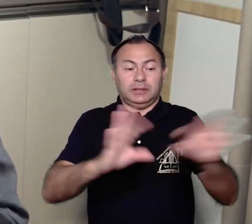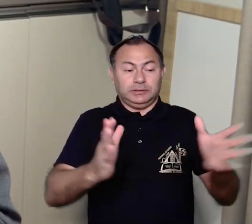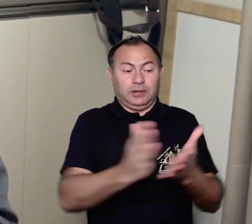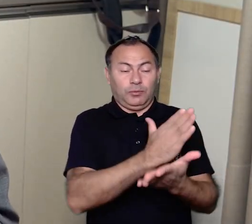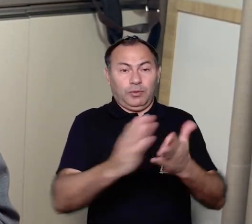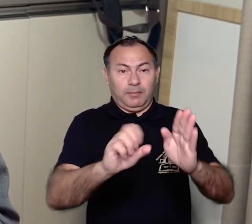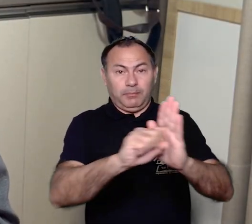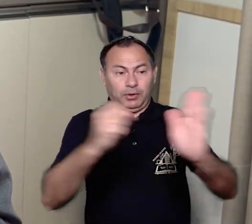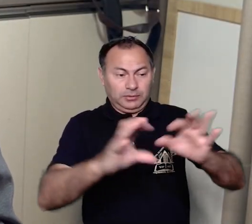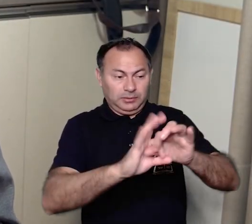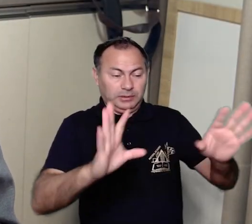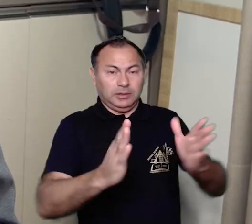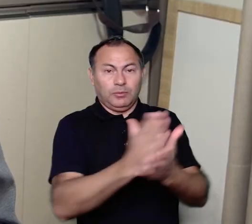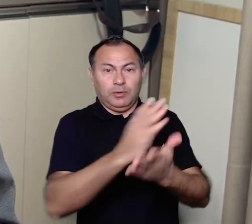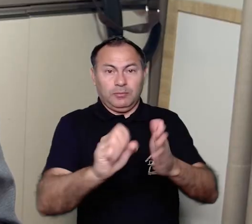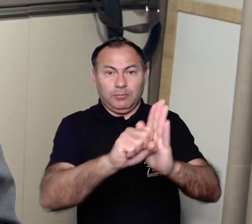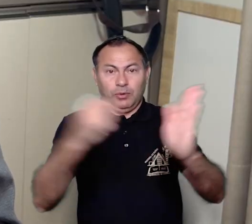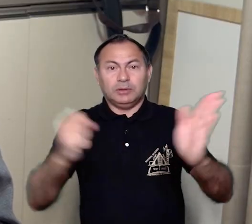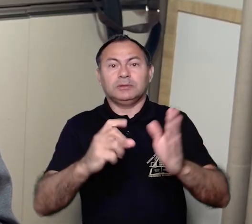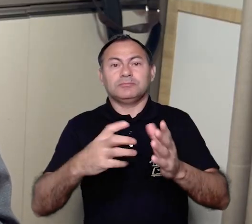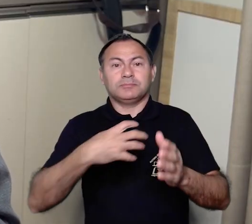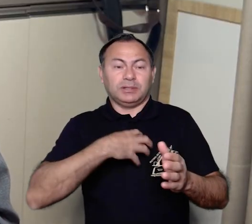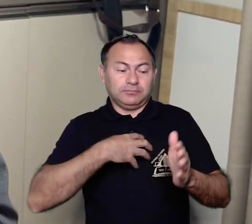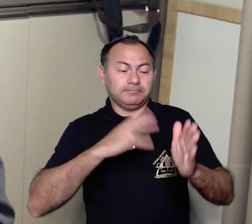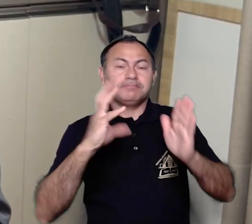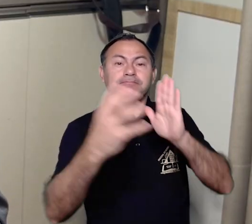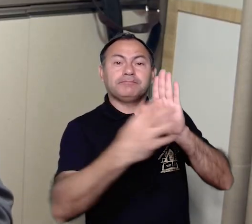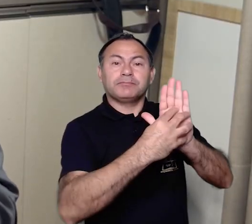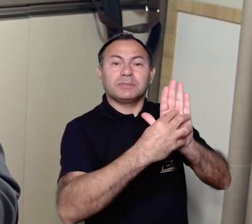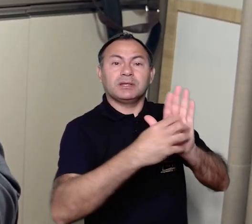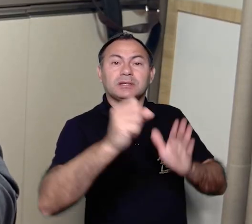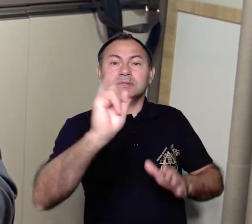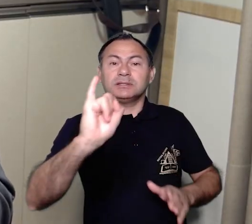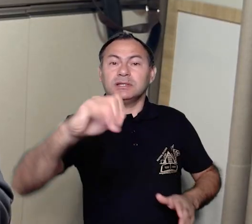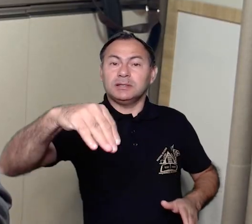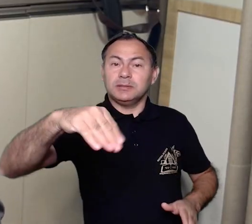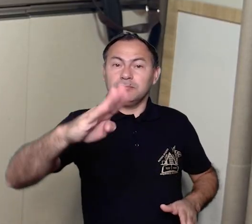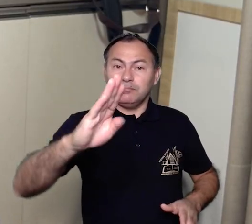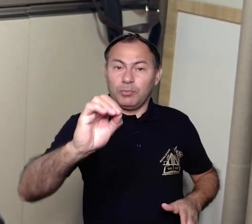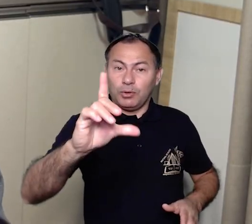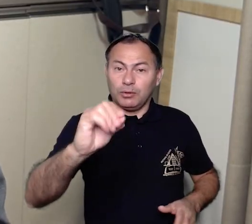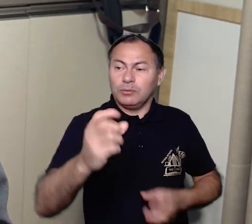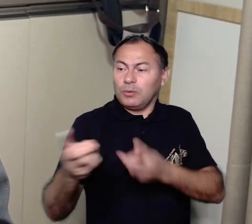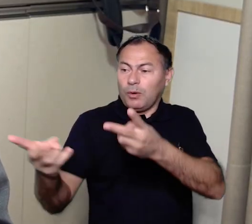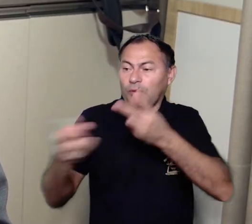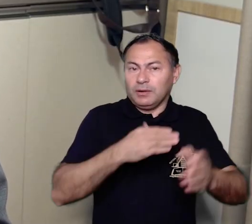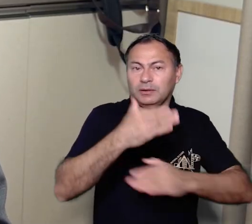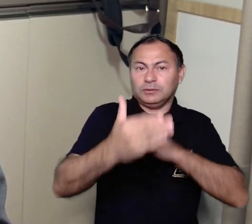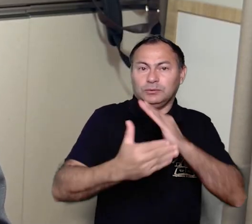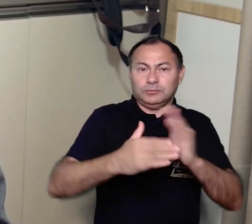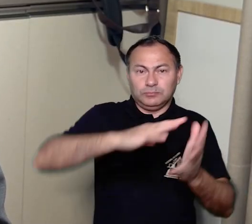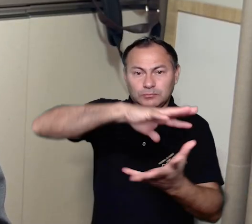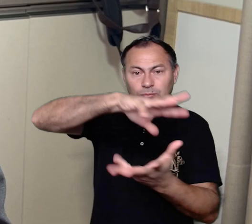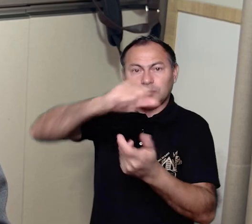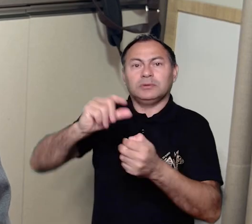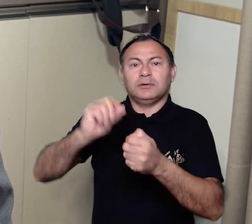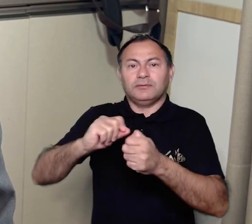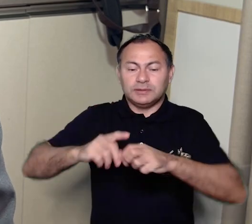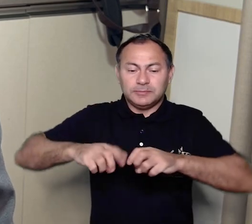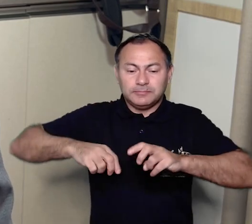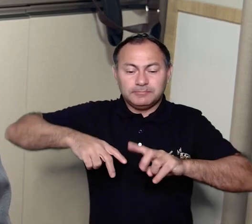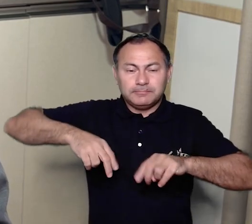portas como sinais, como símbolo, e convoca o mundo todo a fazer